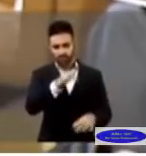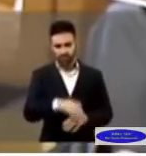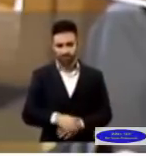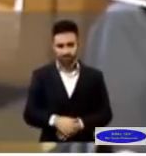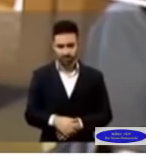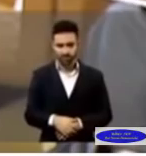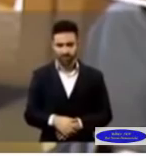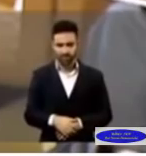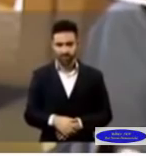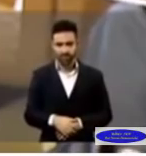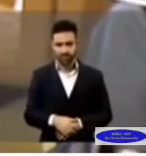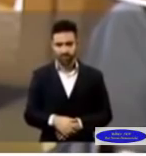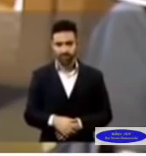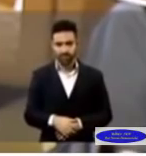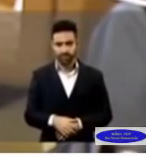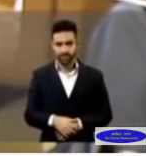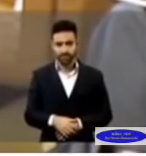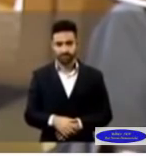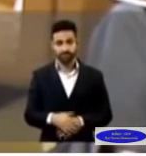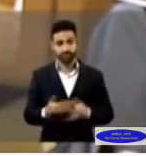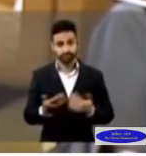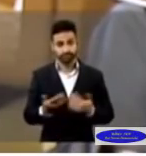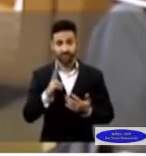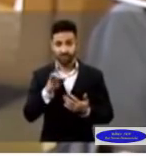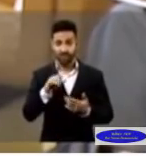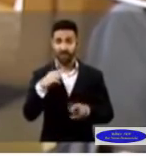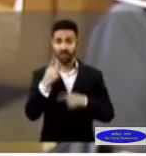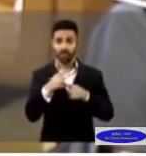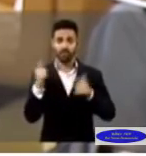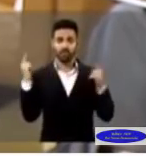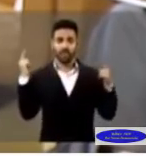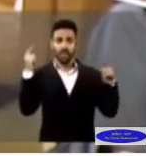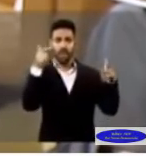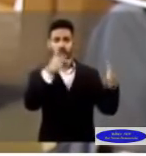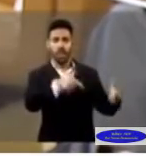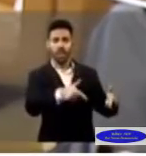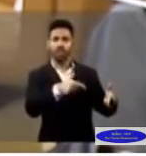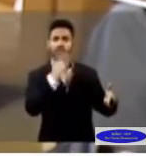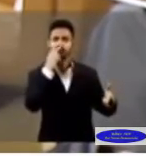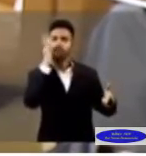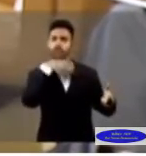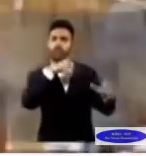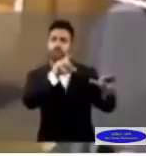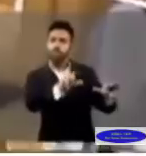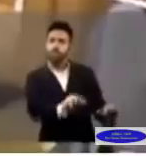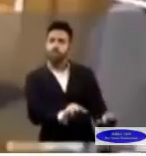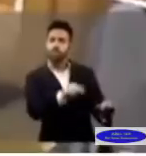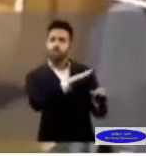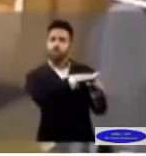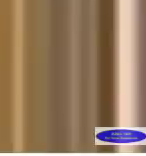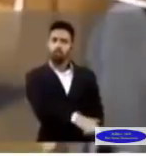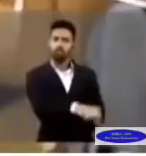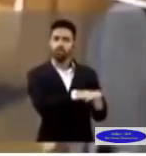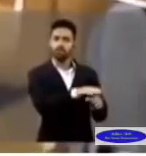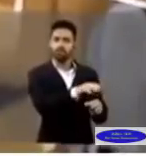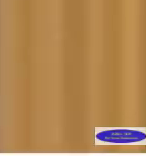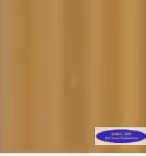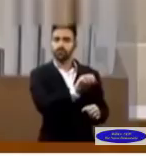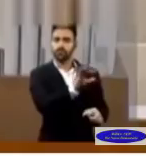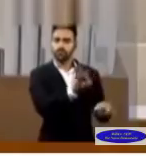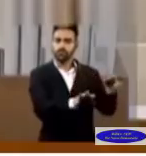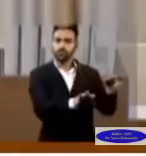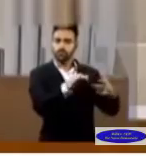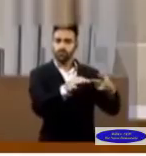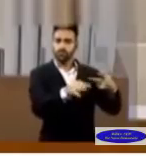membros fossem merecedores de uma espécie de captis deminúcio, porque não estariam habilitados a exercer